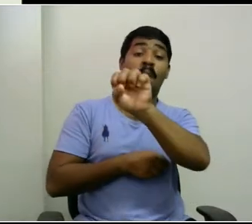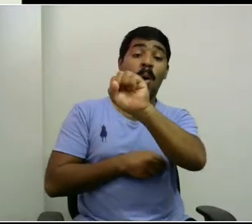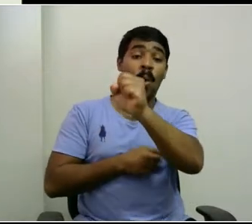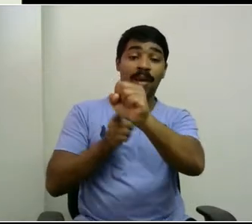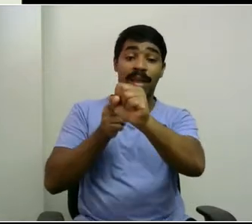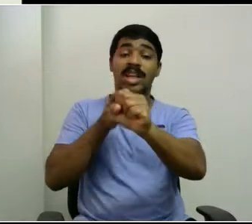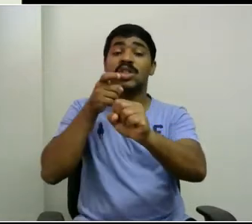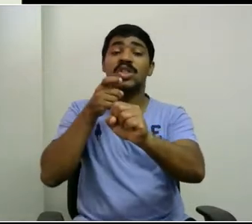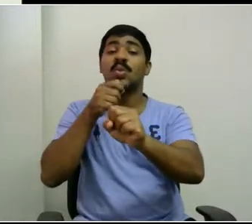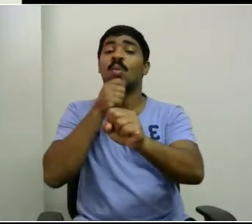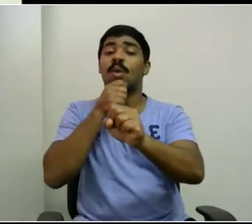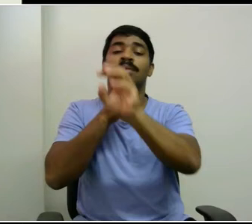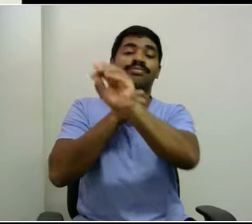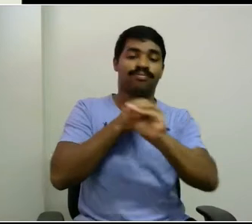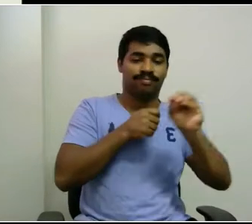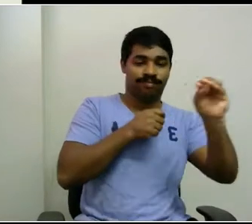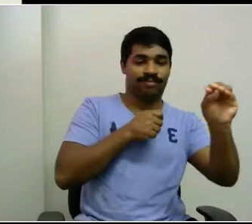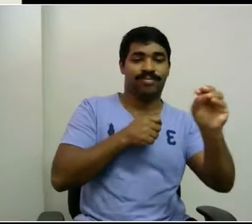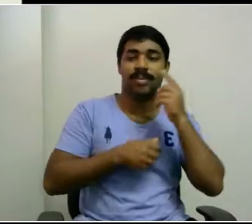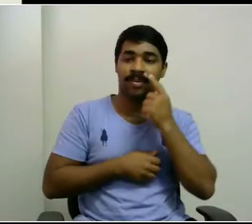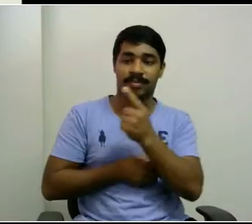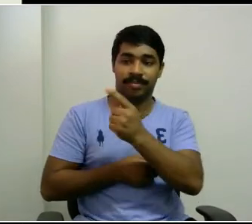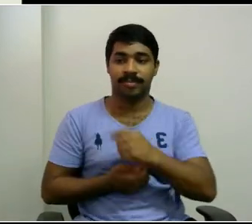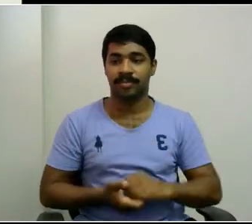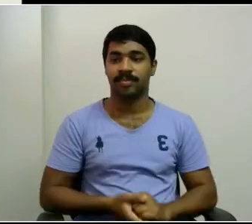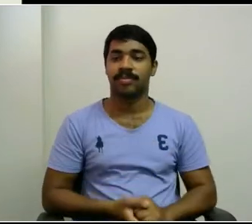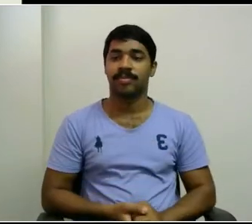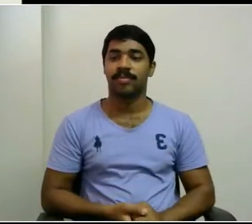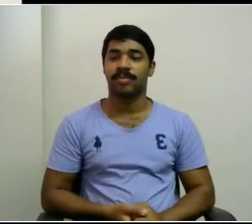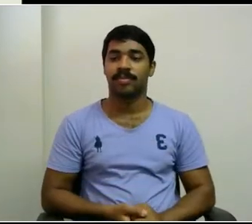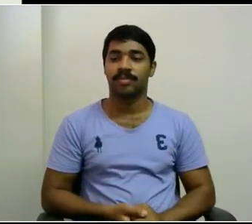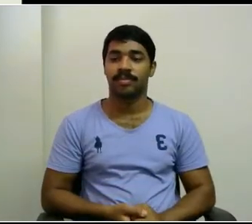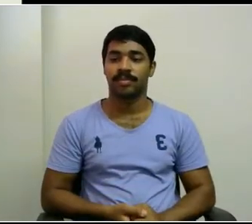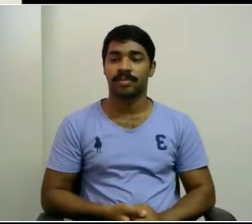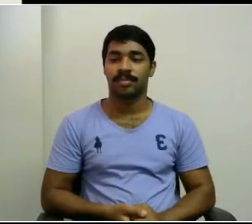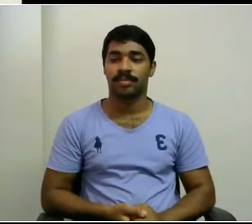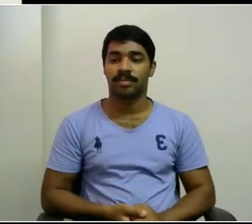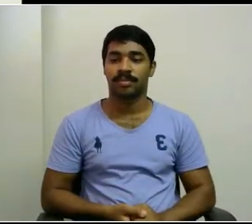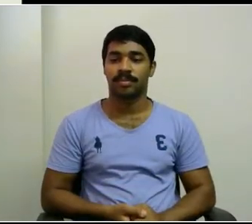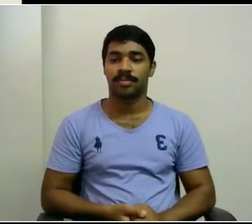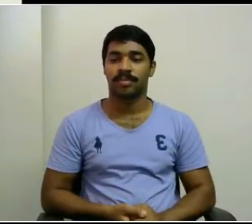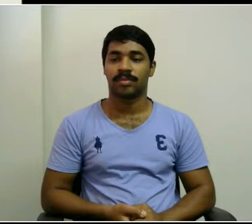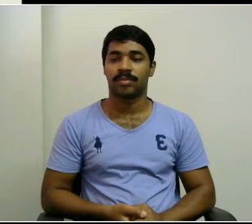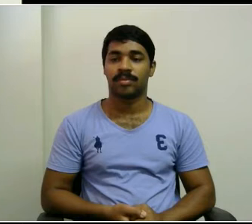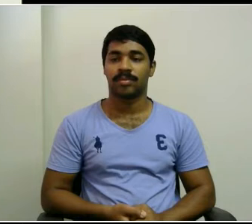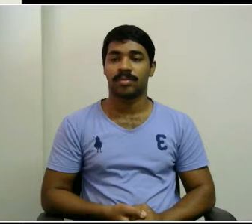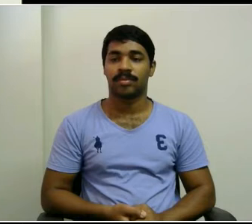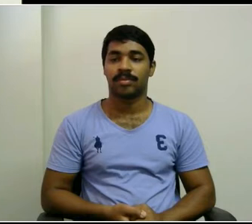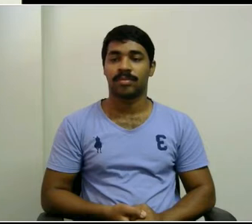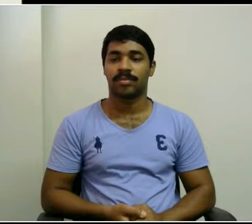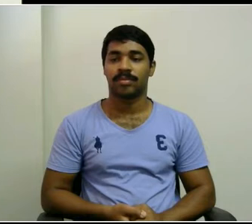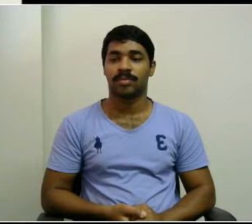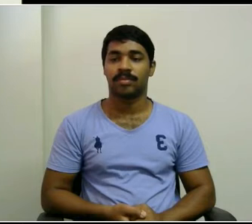Então vai ficar 3x vai passar para cá menos 3x, e troca o sinal, é maior ou igual, menos